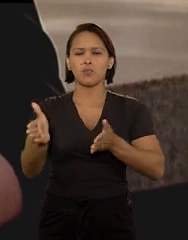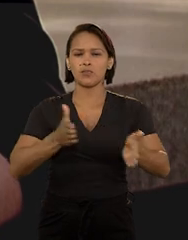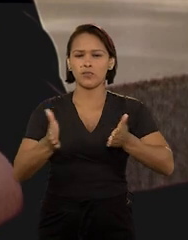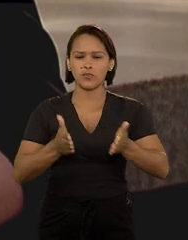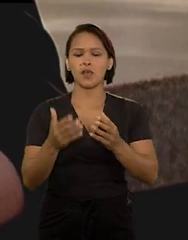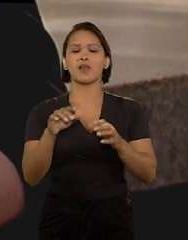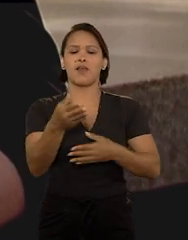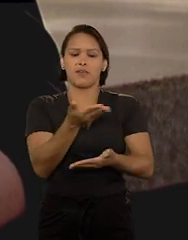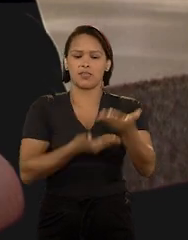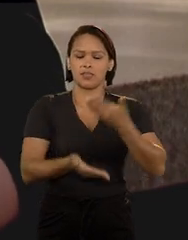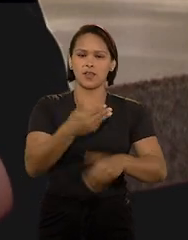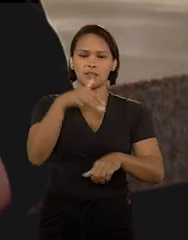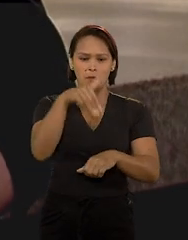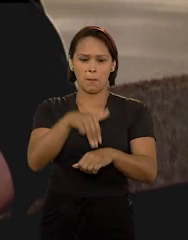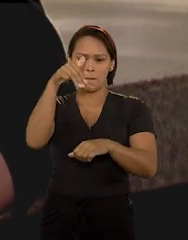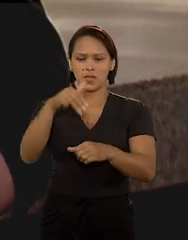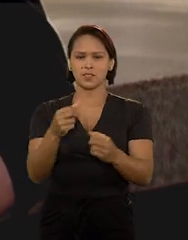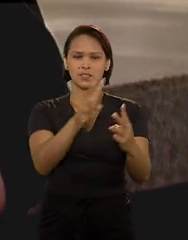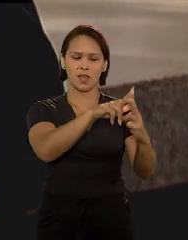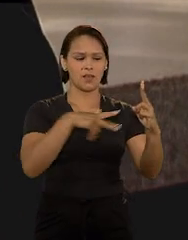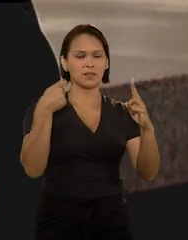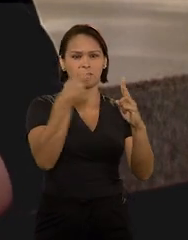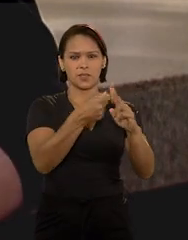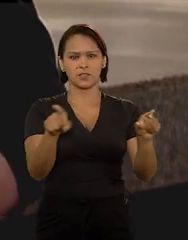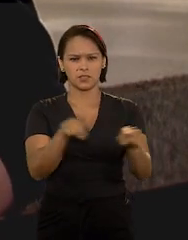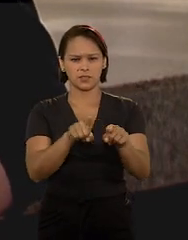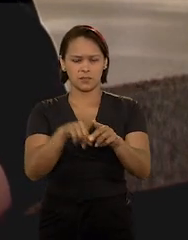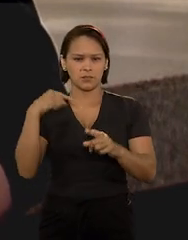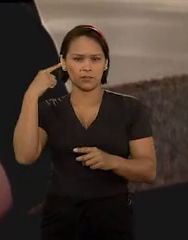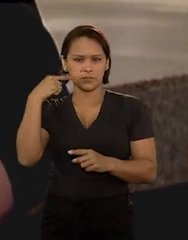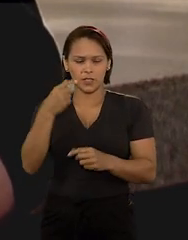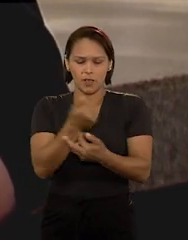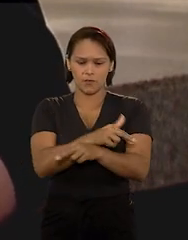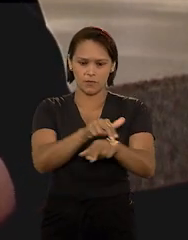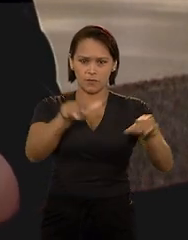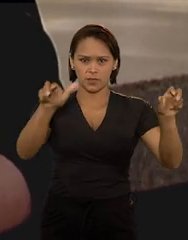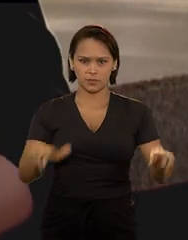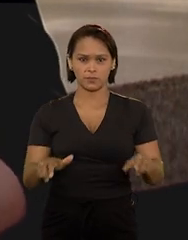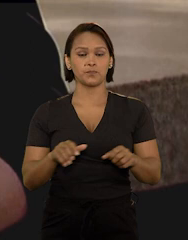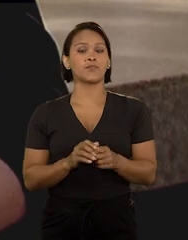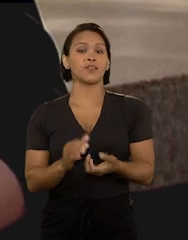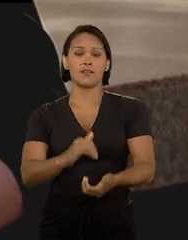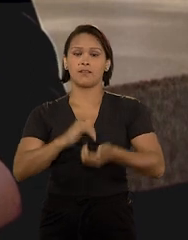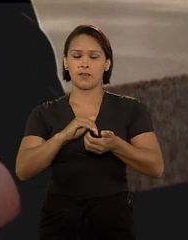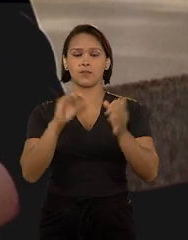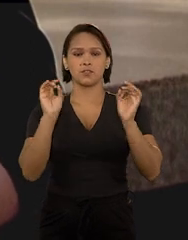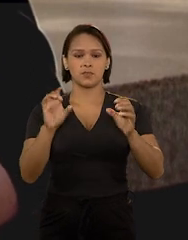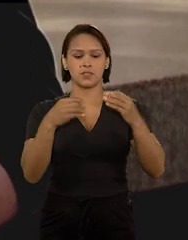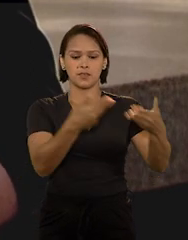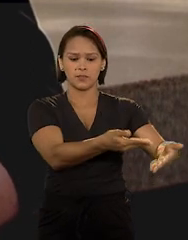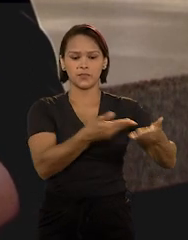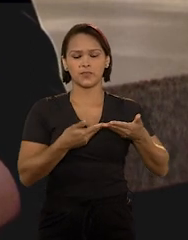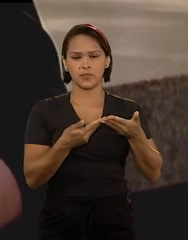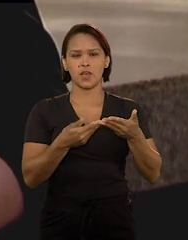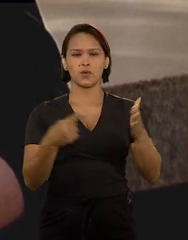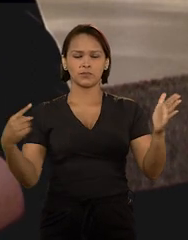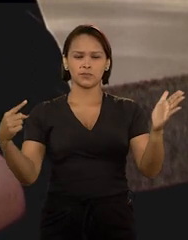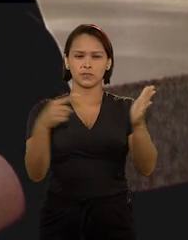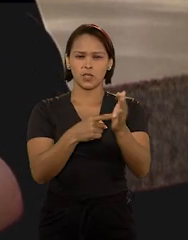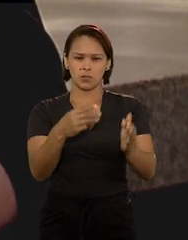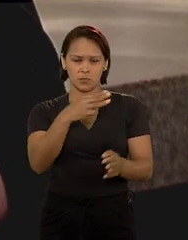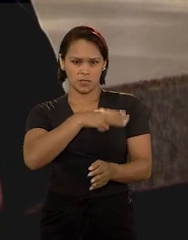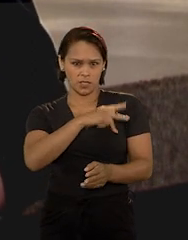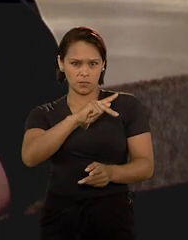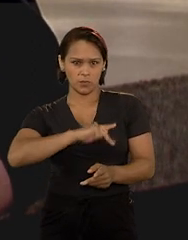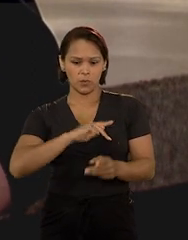a interação entre o magistrado, as partes e os demais participantes. E a Corte Especial recebeu denúncia do Ministério Público